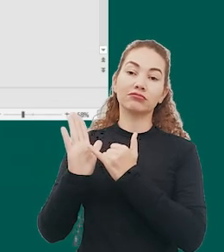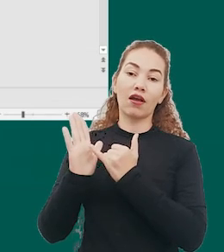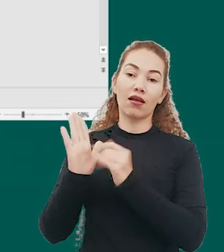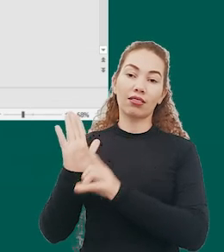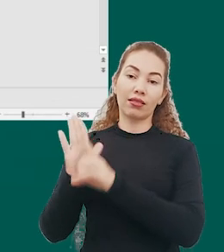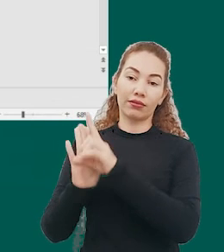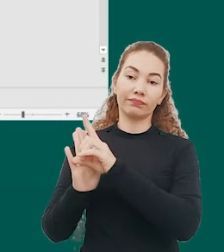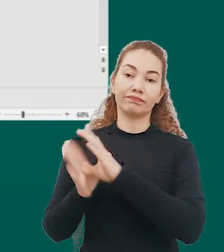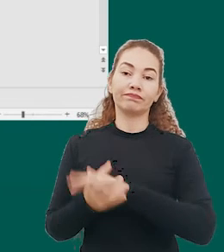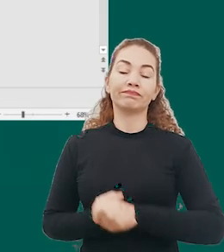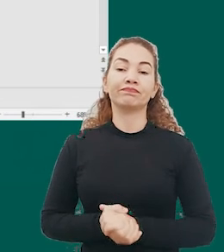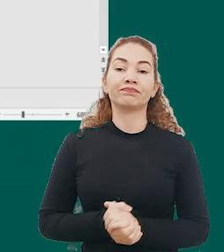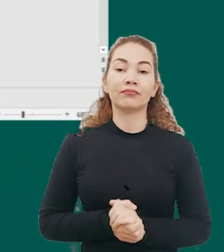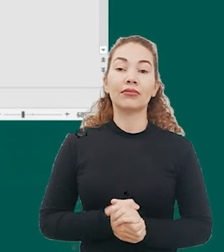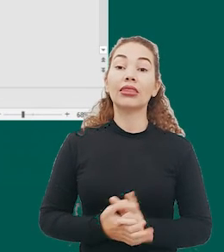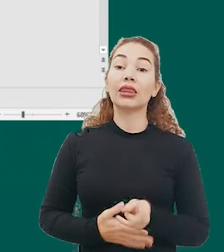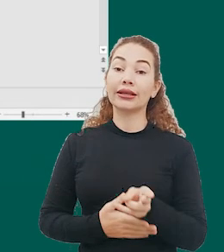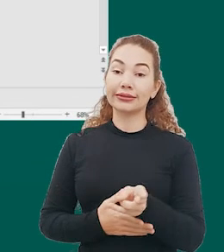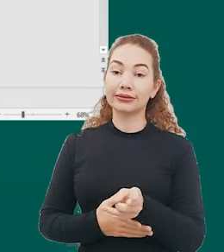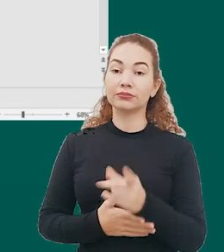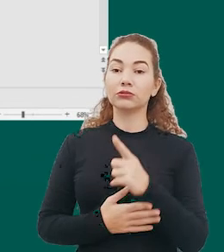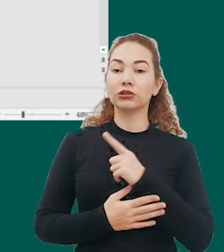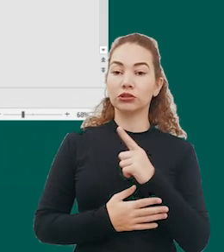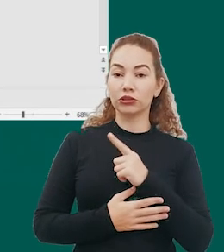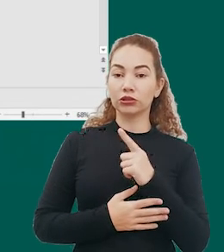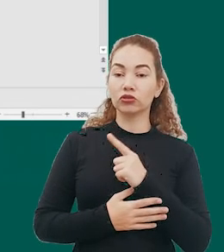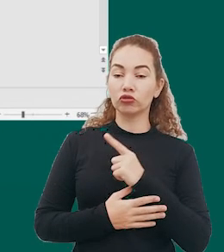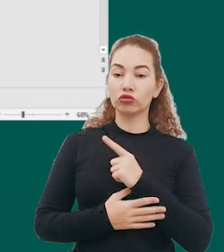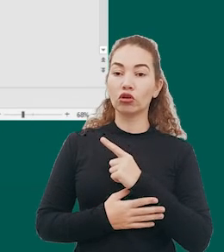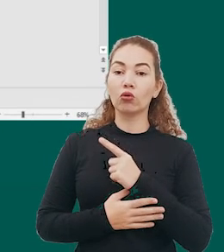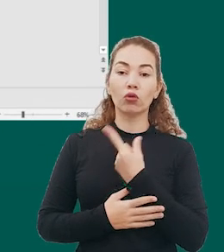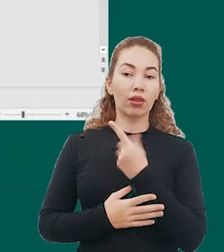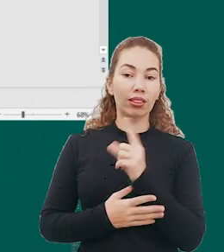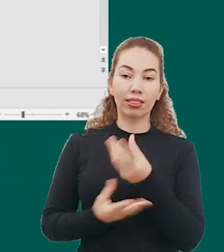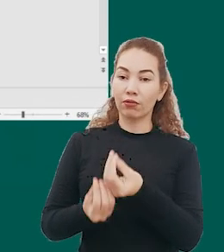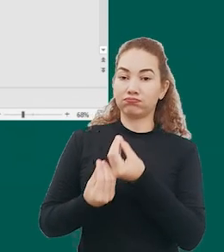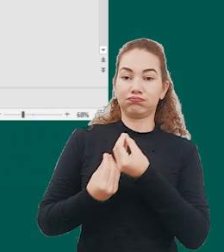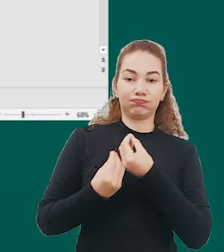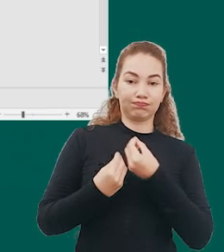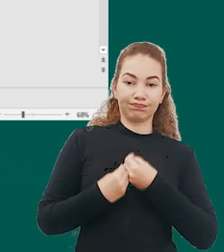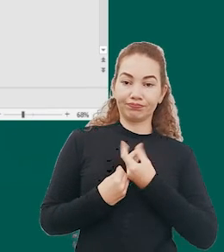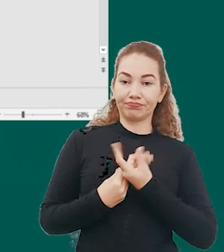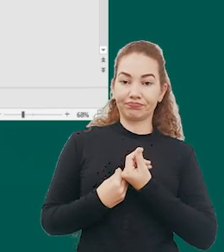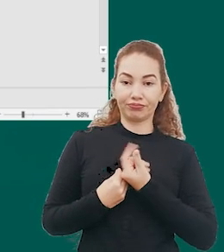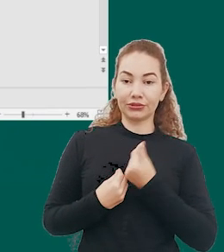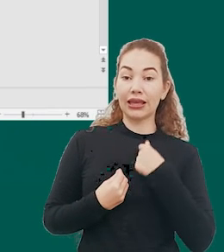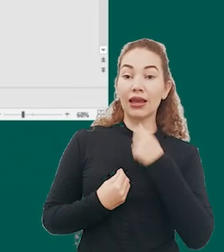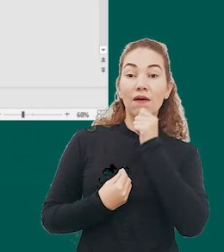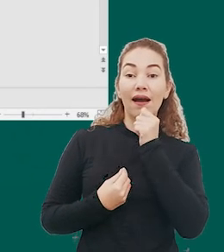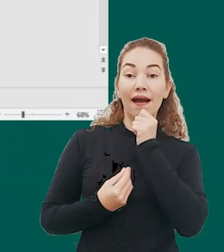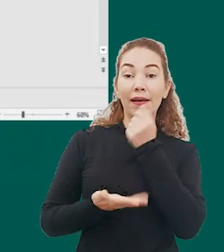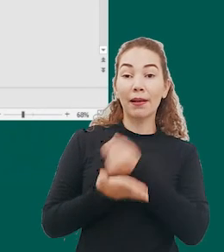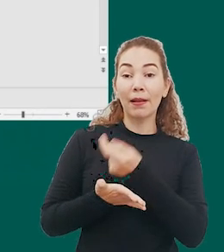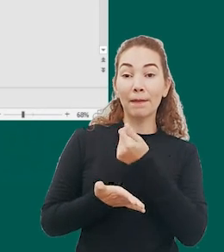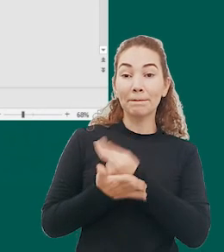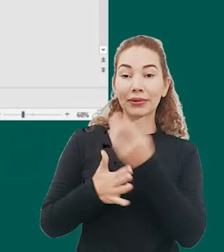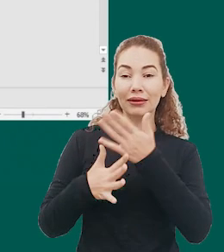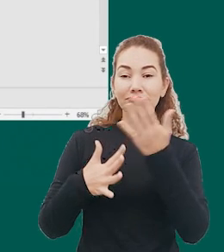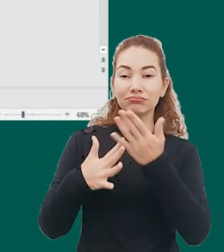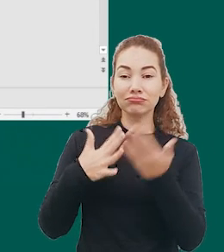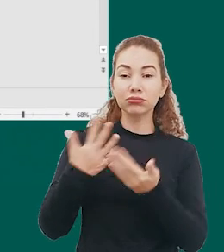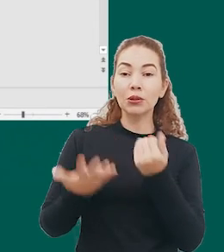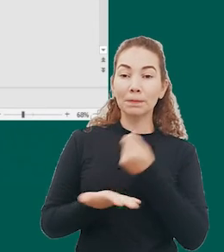informação. Toda vez que eu tiver um consórcio não contemplado, ou seja, eu estou pagando as parcelas